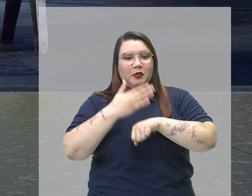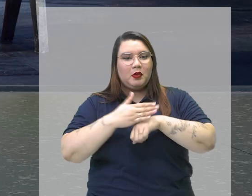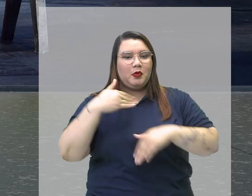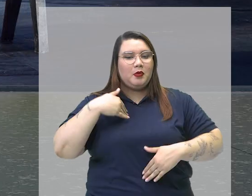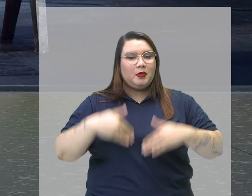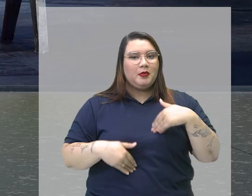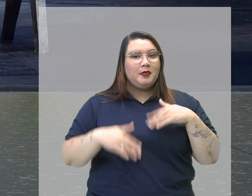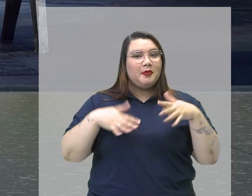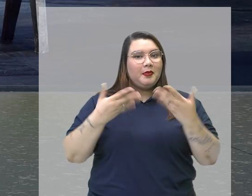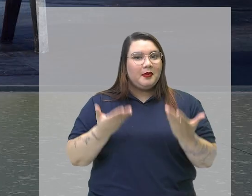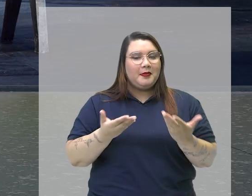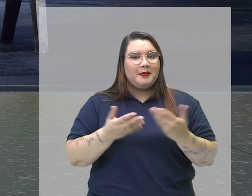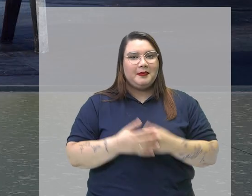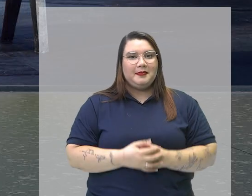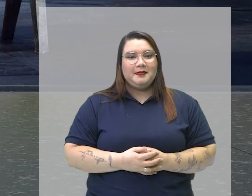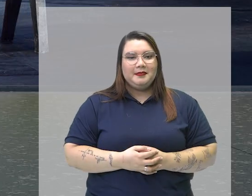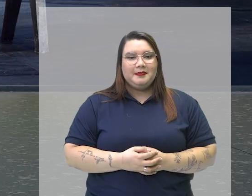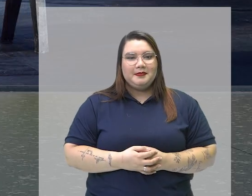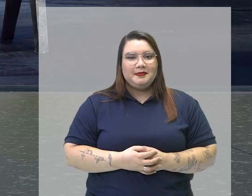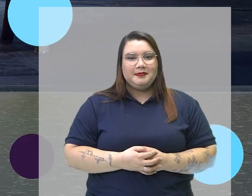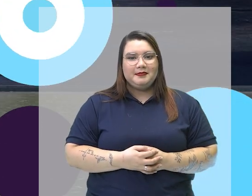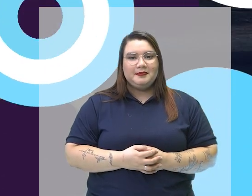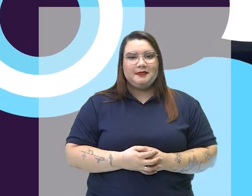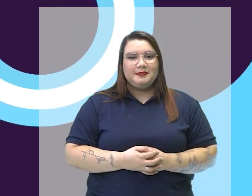prática corporal, que são os jogos.